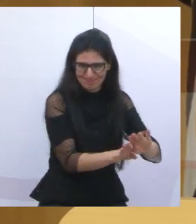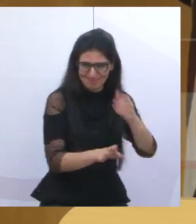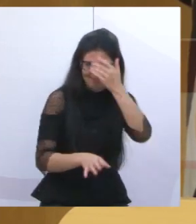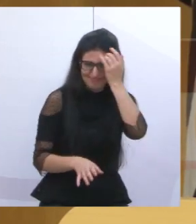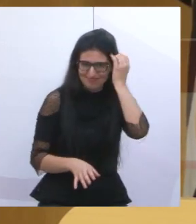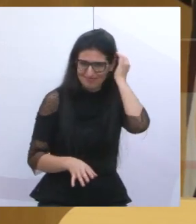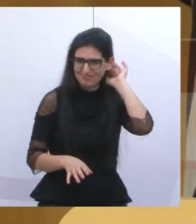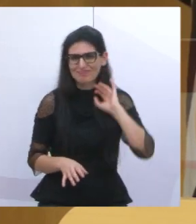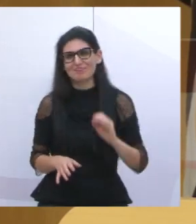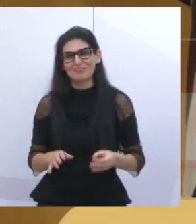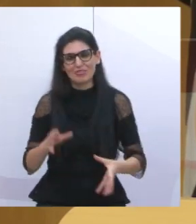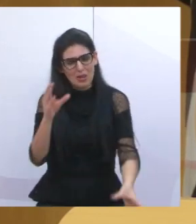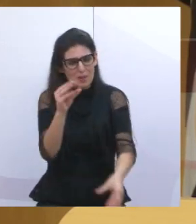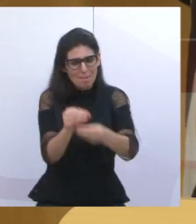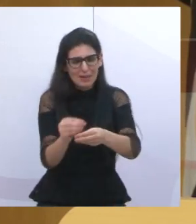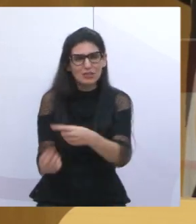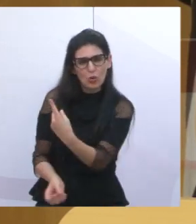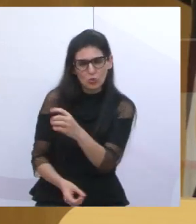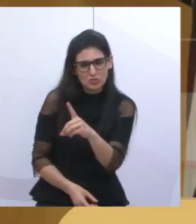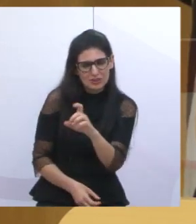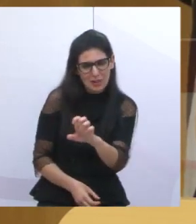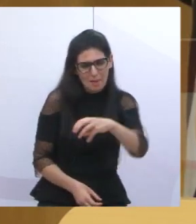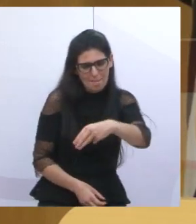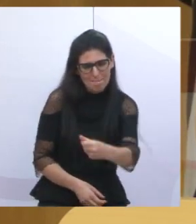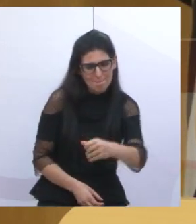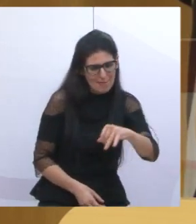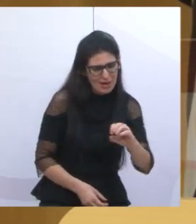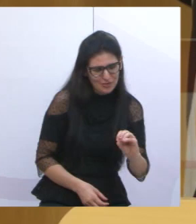que o próprio